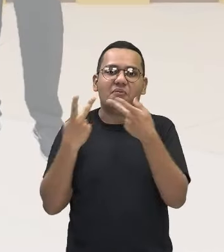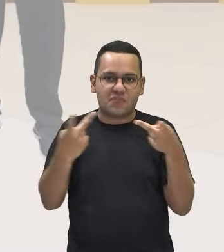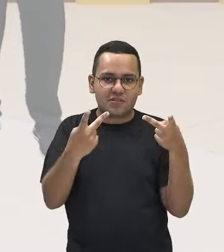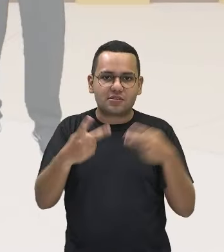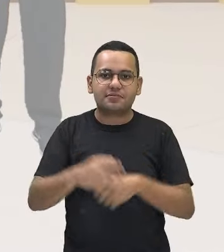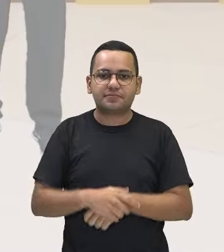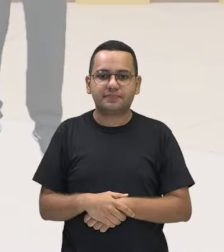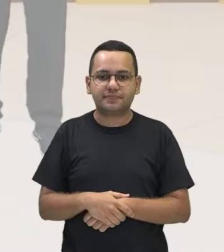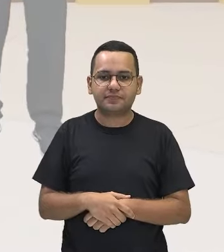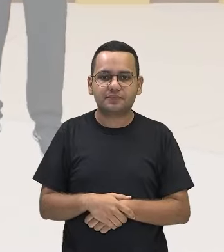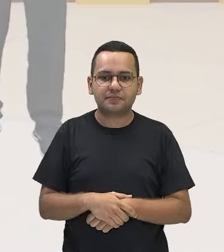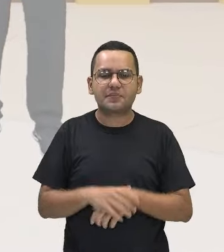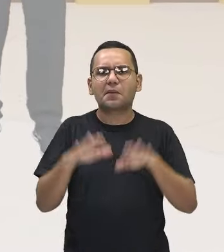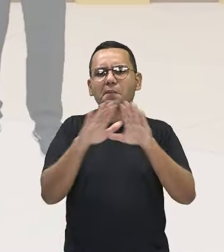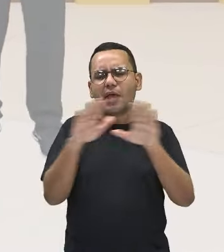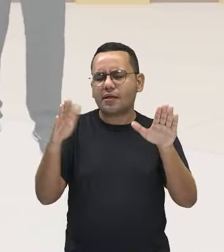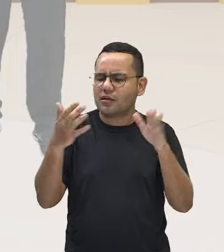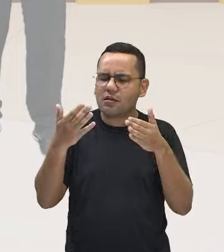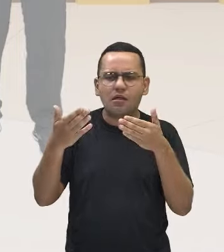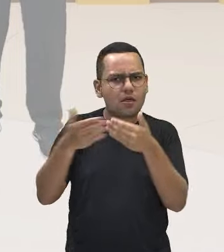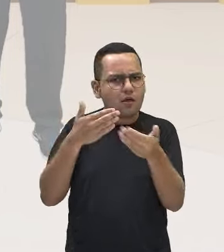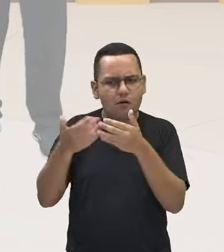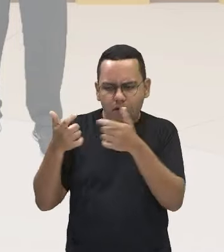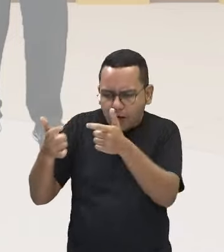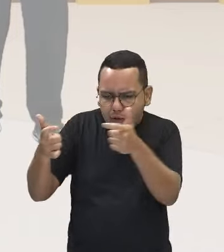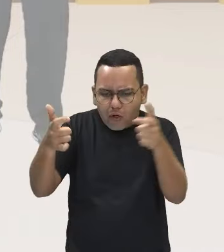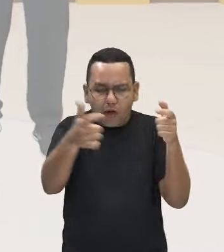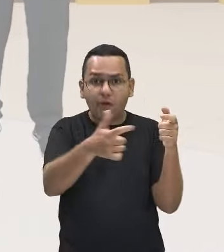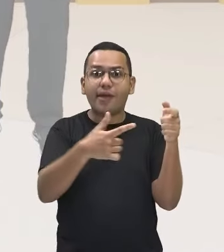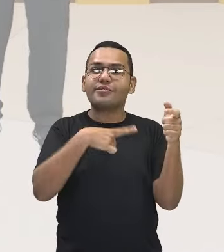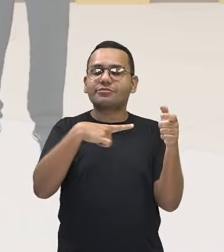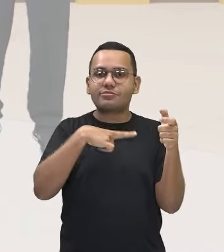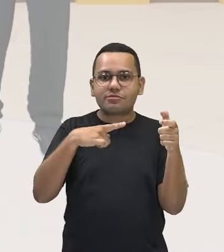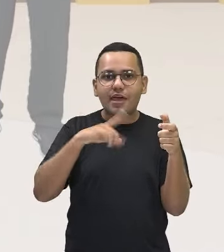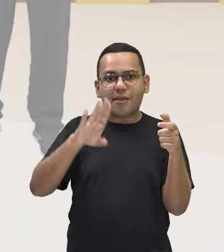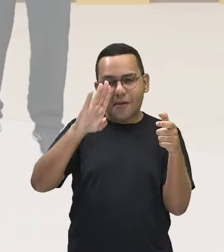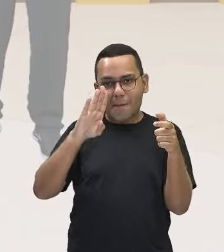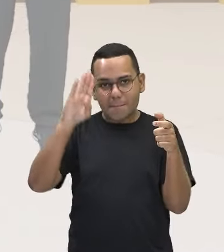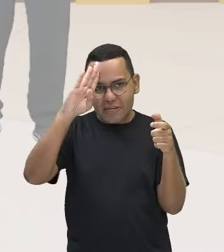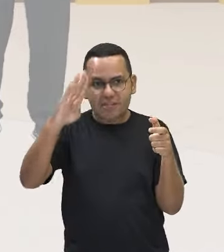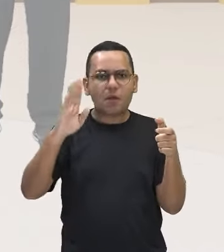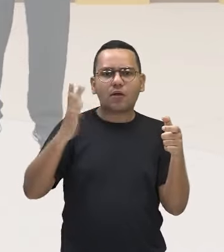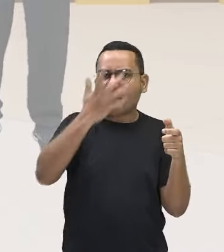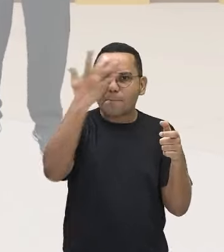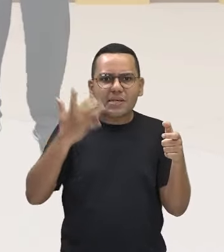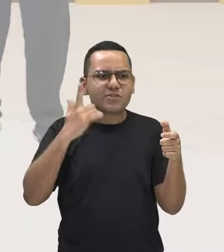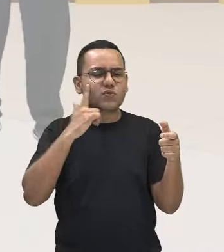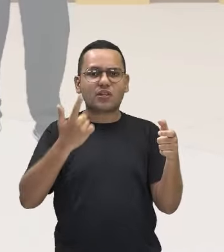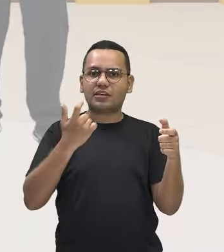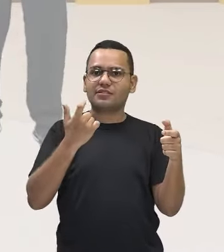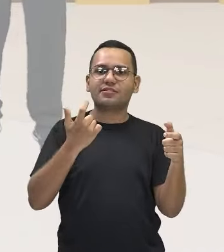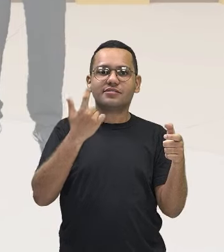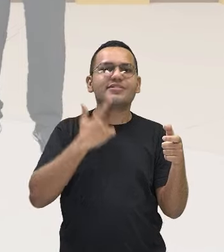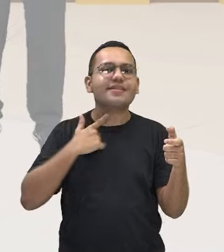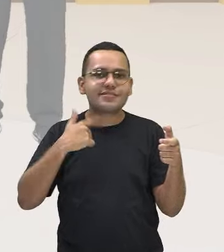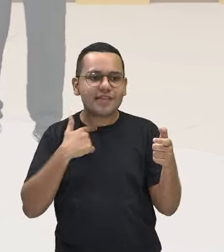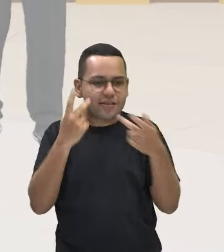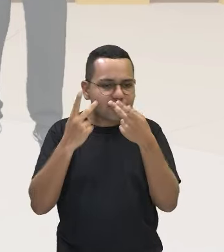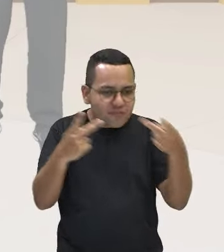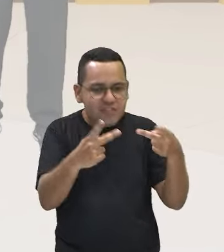em cada canto, em cada cidade, em cada comunidade, tem aquele local que onde o turista chega, ele quer ir lá. Então, com